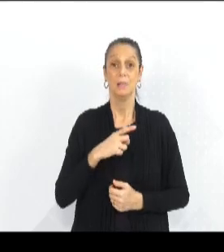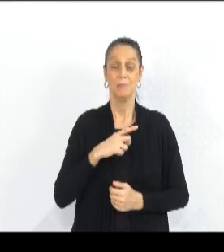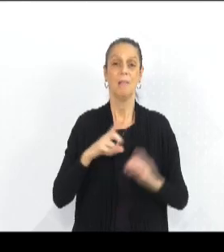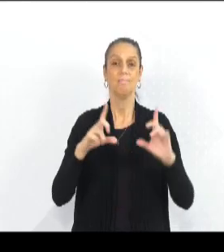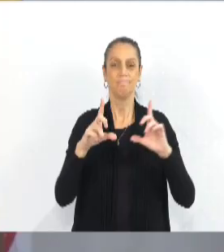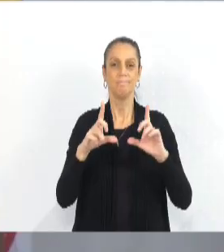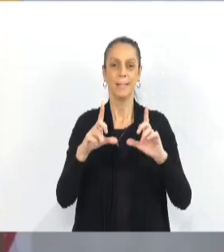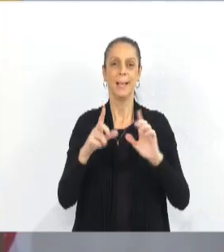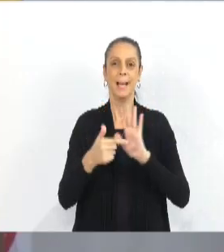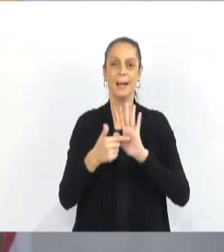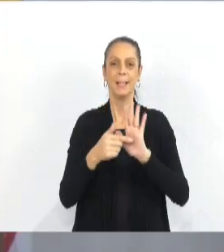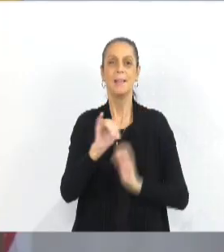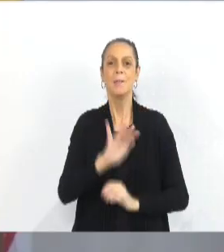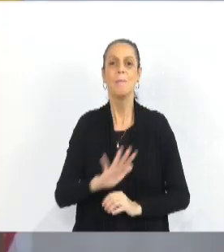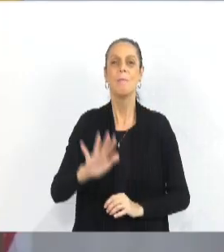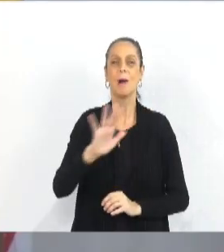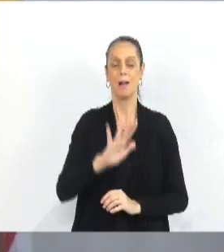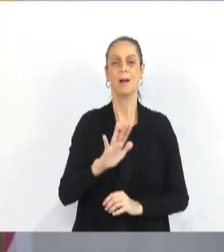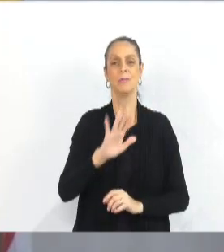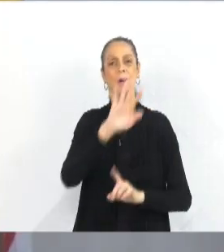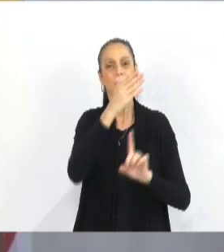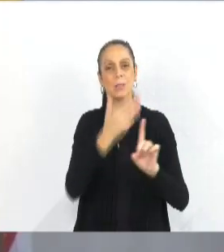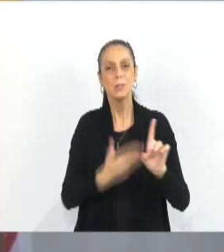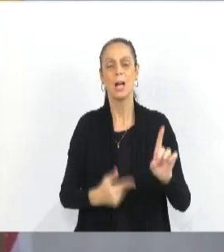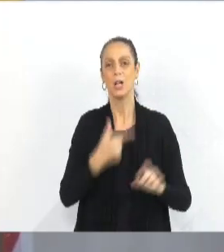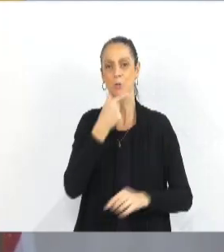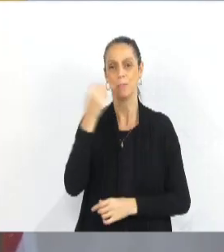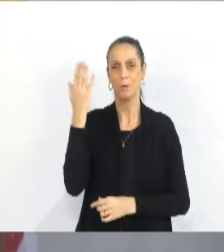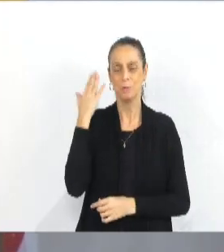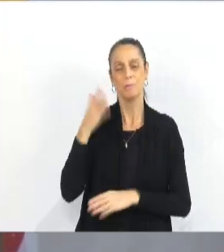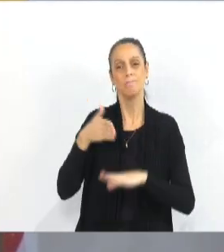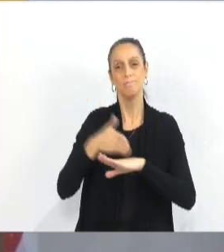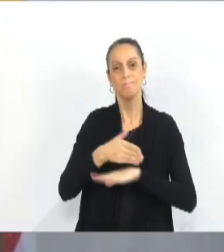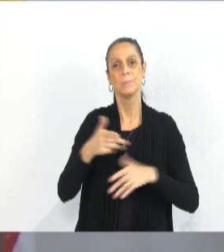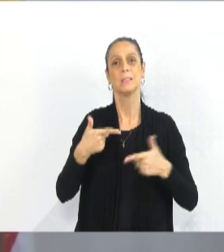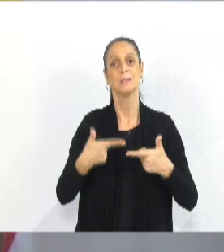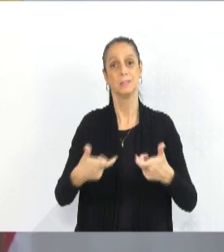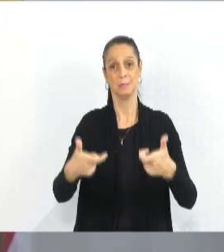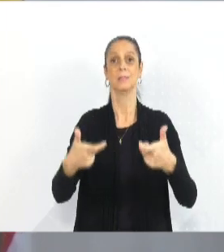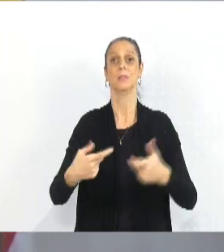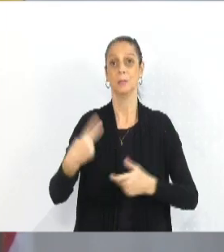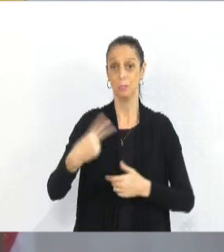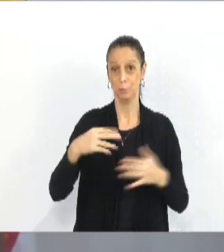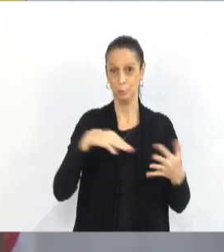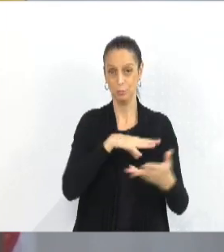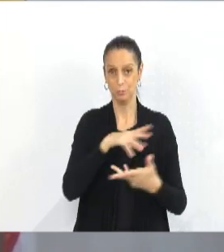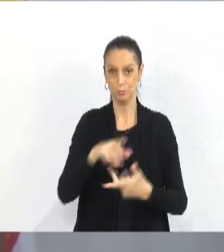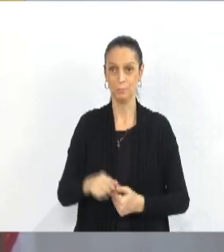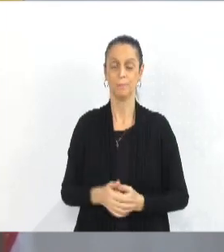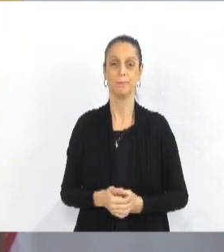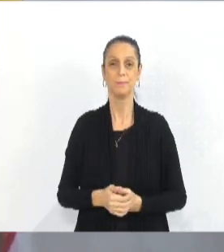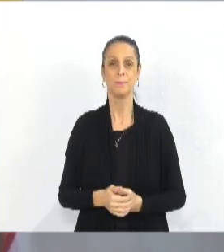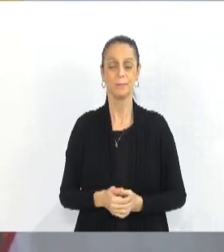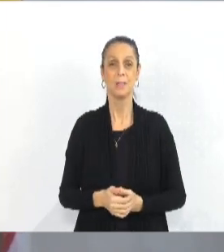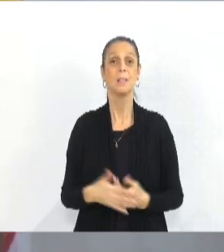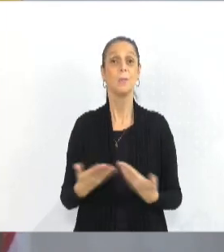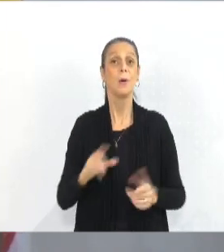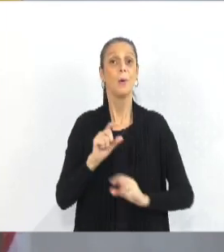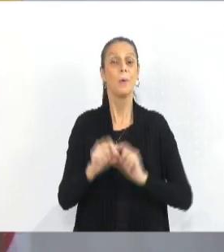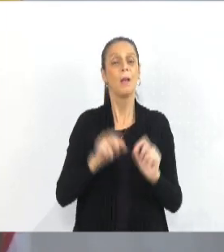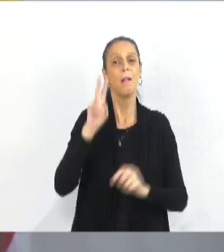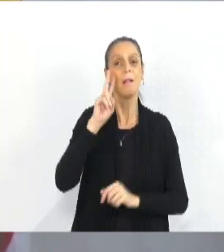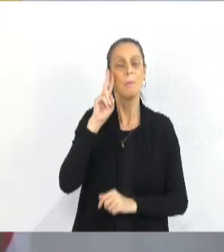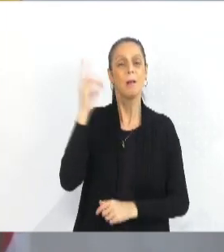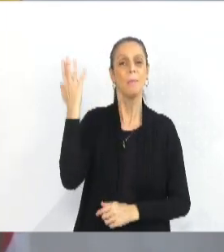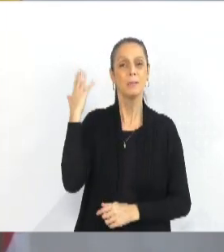Itália, durante a Segunda Guerra Mundial. Conhecer a história deste monumento votivo é rememorar a presença da Força Expedicionária Brasileira